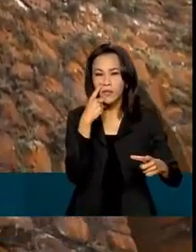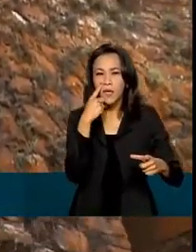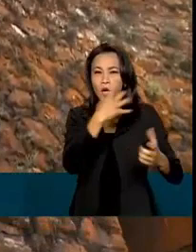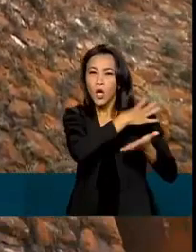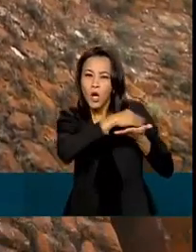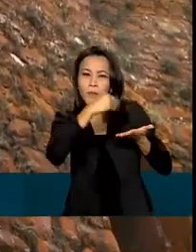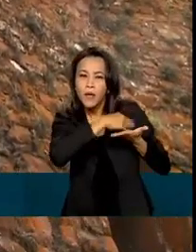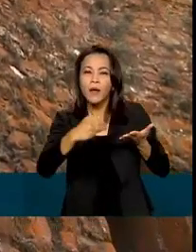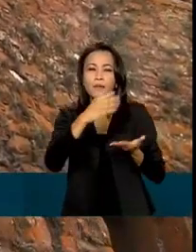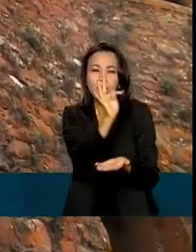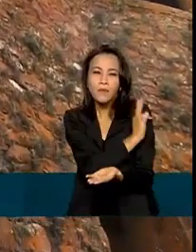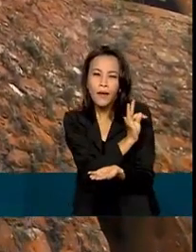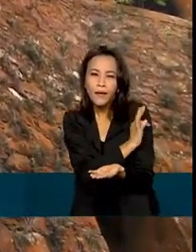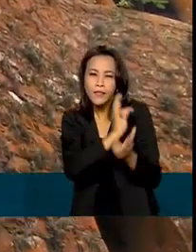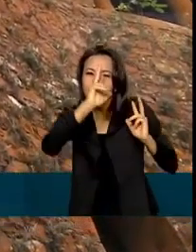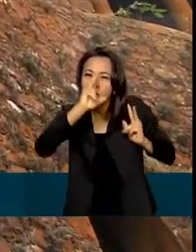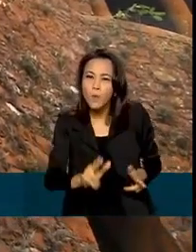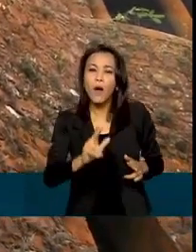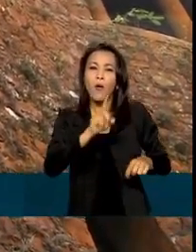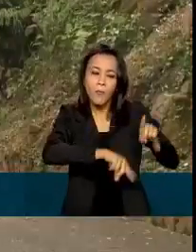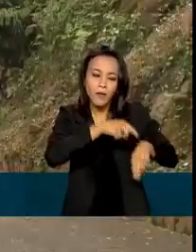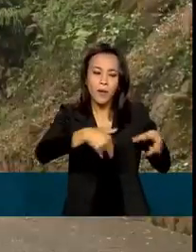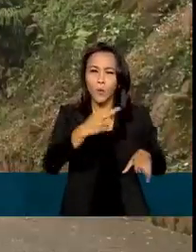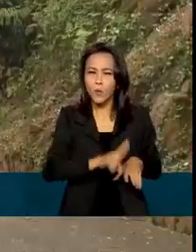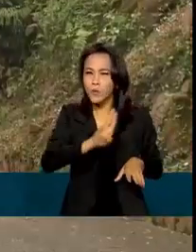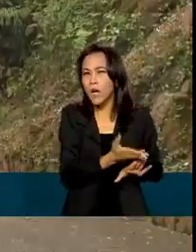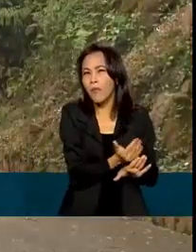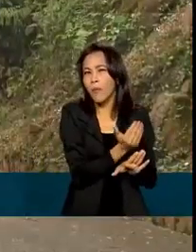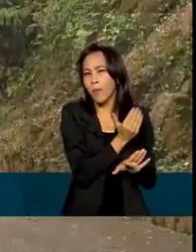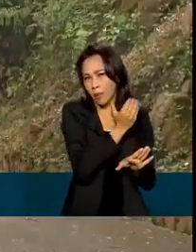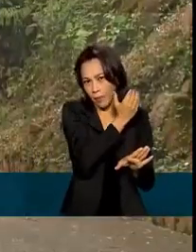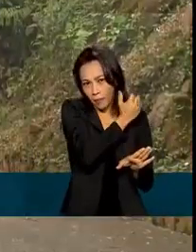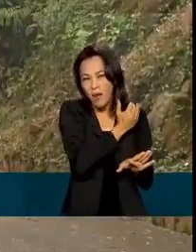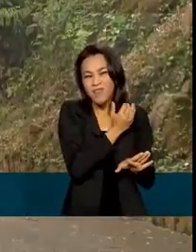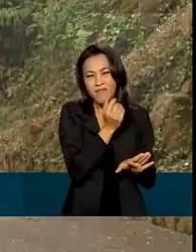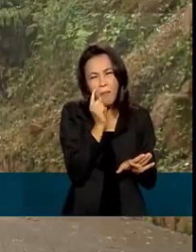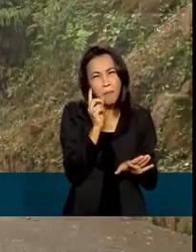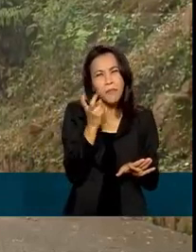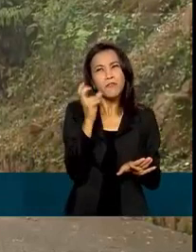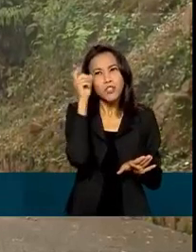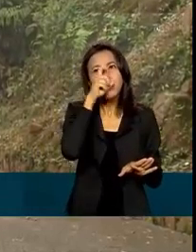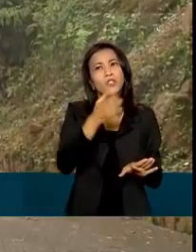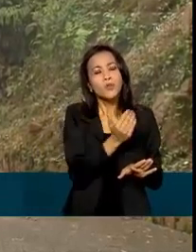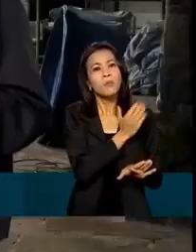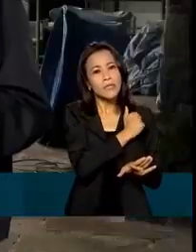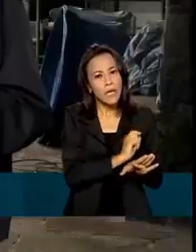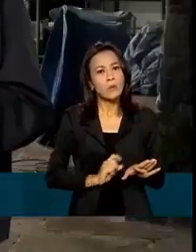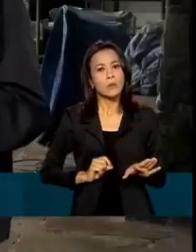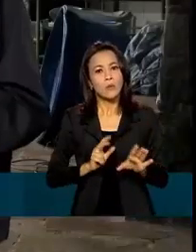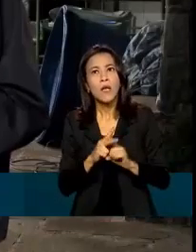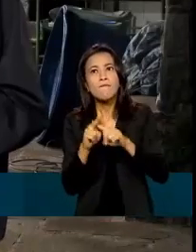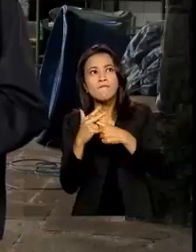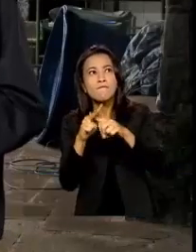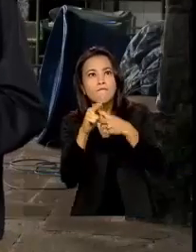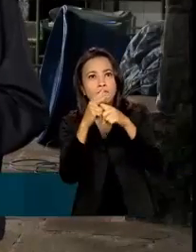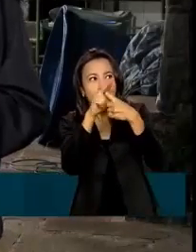técnicas e o material muito semelhante que foi usado a gente observou algumas dificuldades que eles passarão naquela época beleza